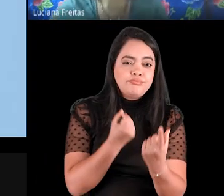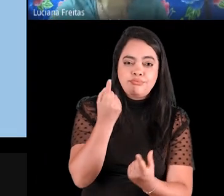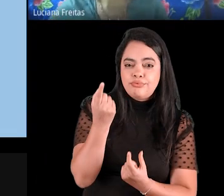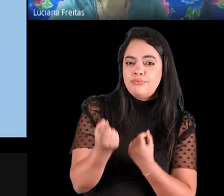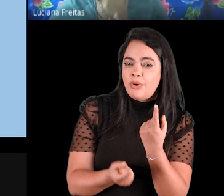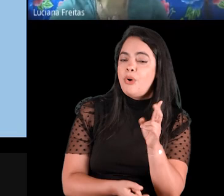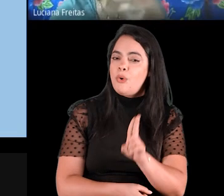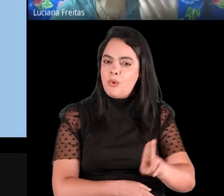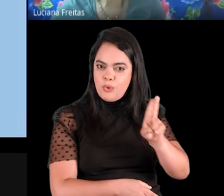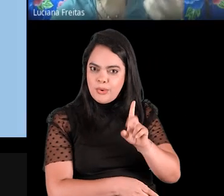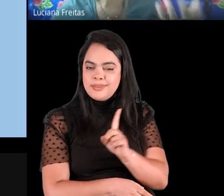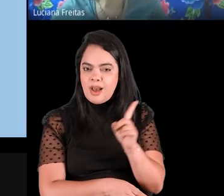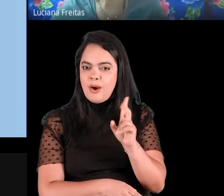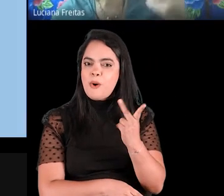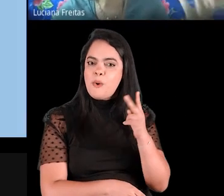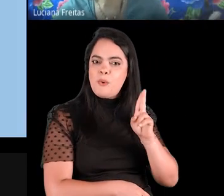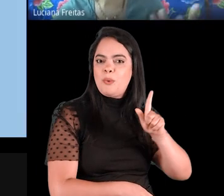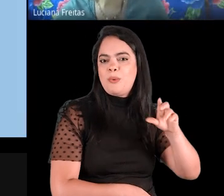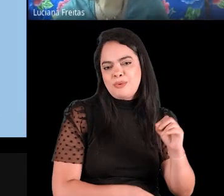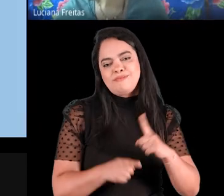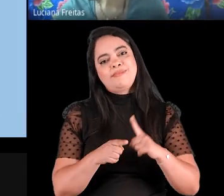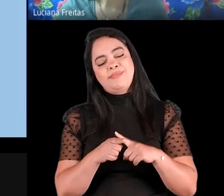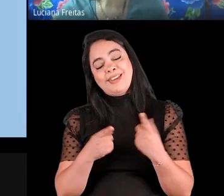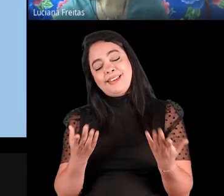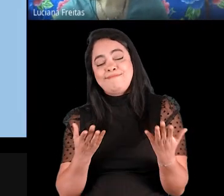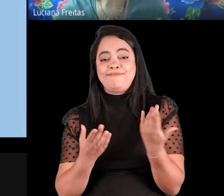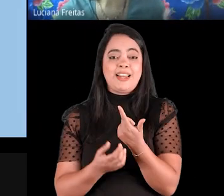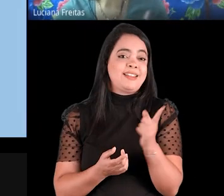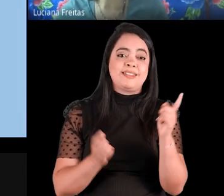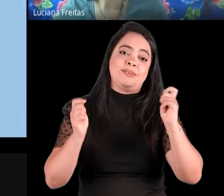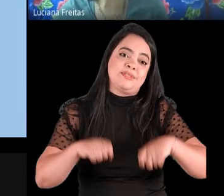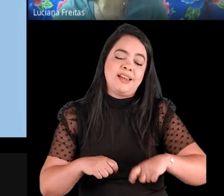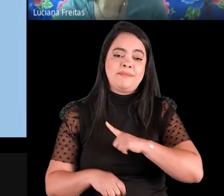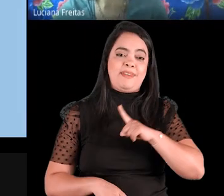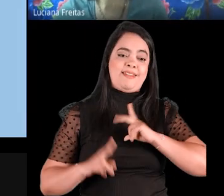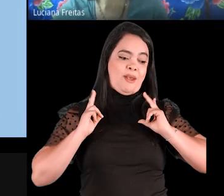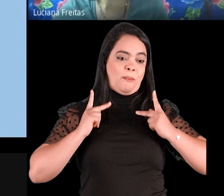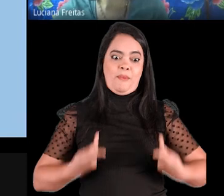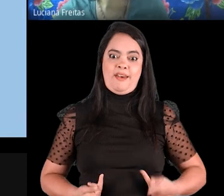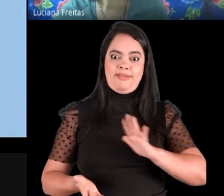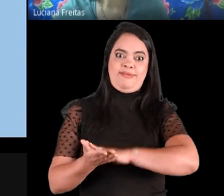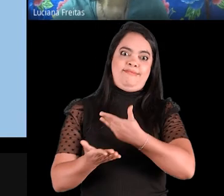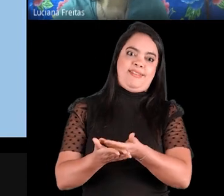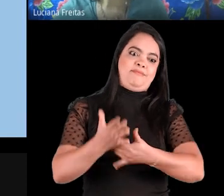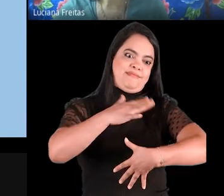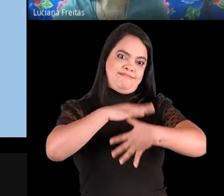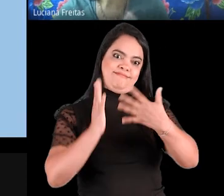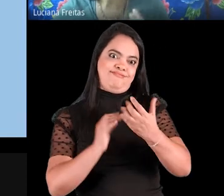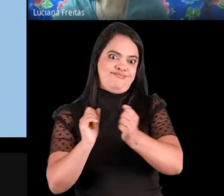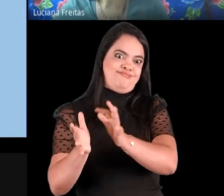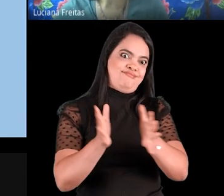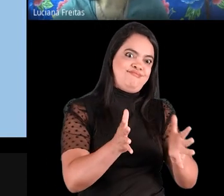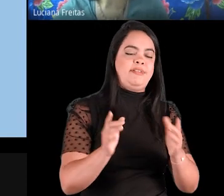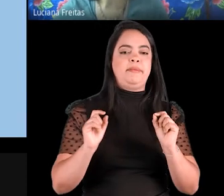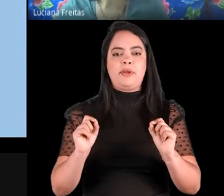tem como também ter só profissionais, os intérpretes, né, vamos dizer assim, humanos, para estarem conosco. Mas